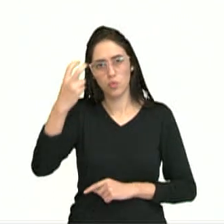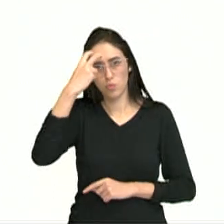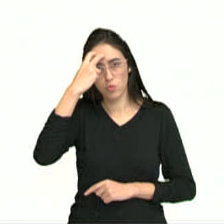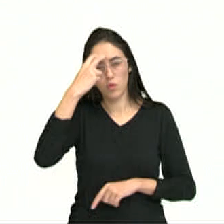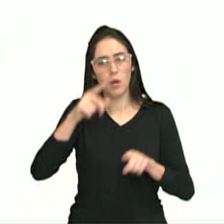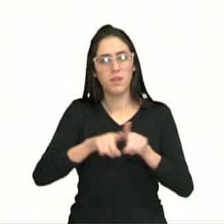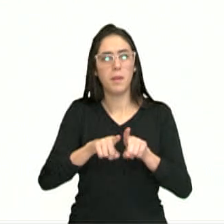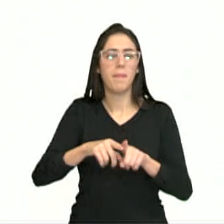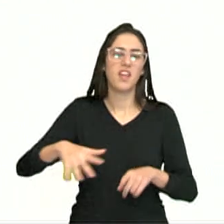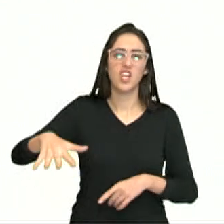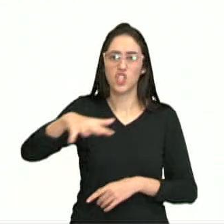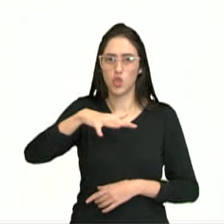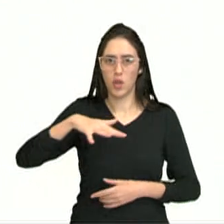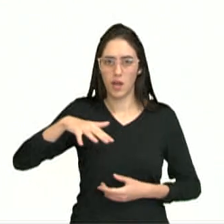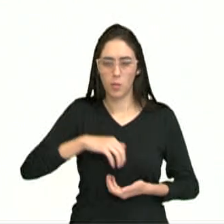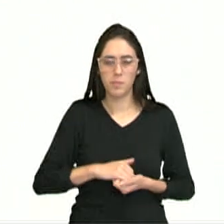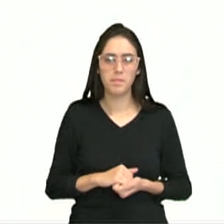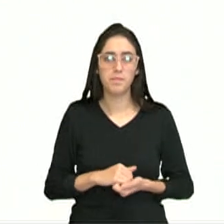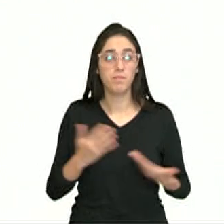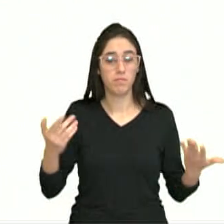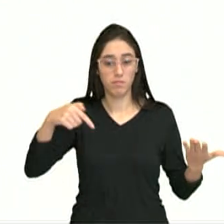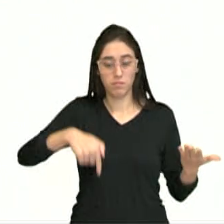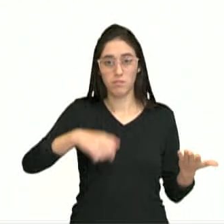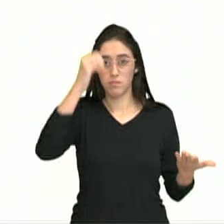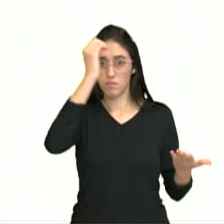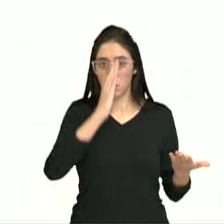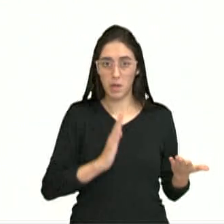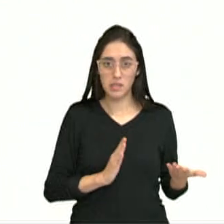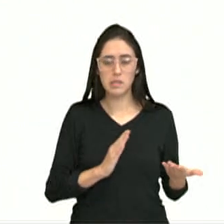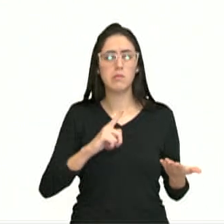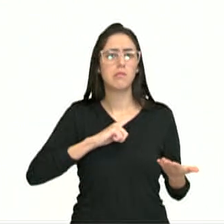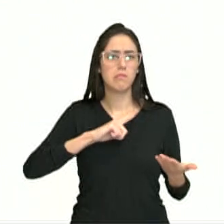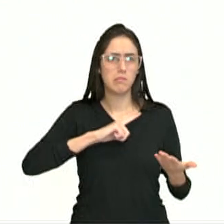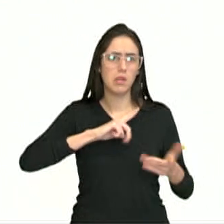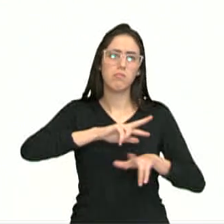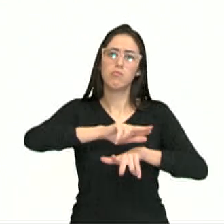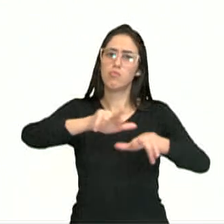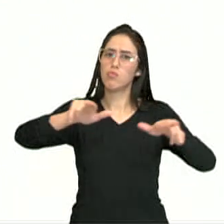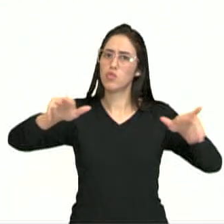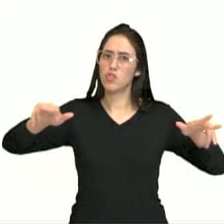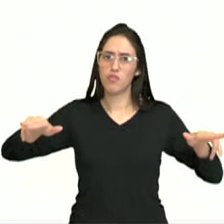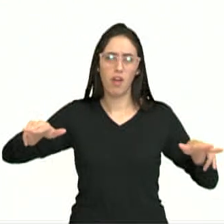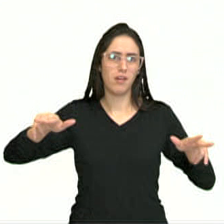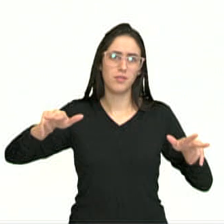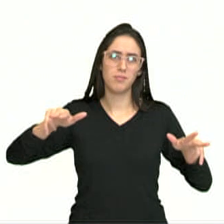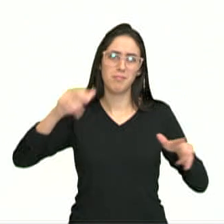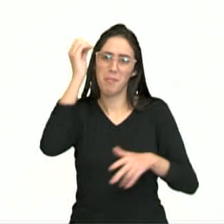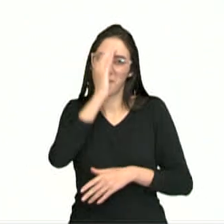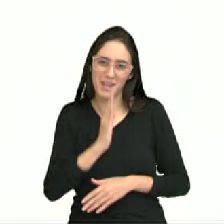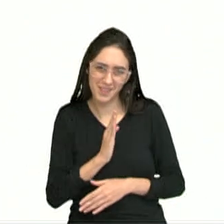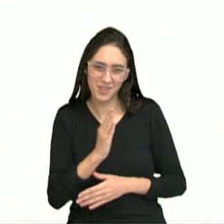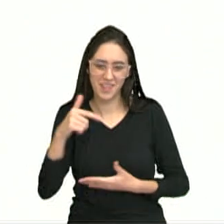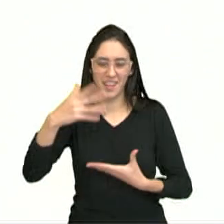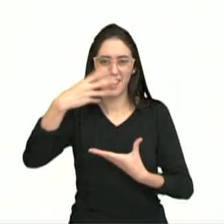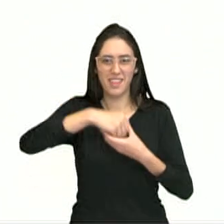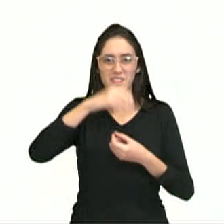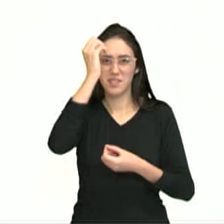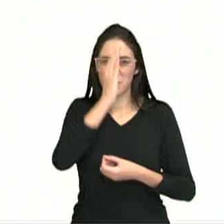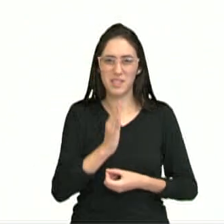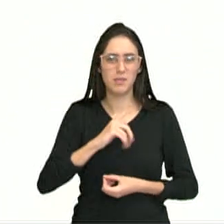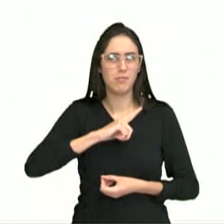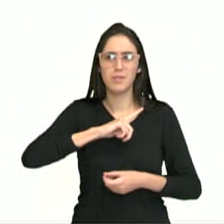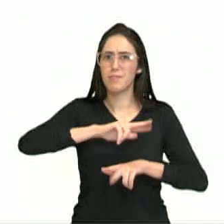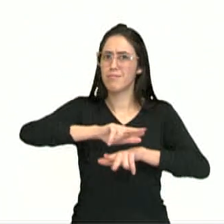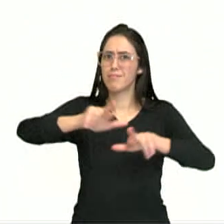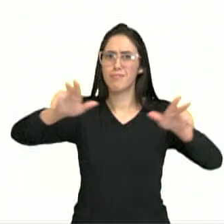desculpe. Então o Brasil, ele é composto por diversos Brasis. Então quando a gente fala cultura brasileira,